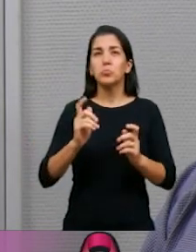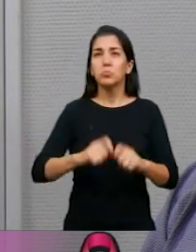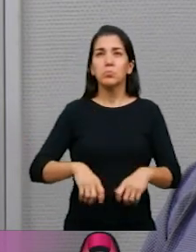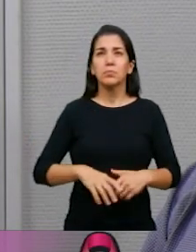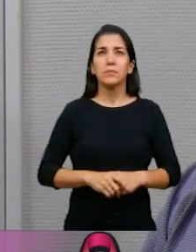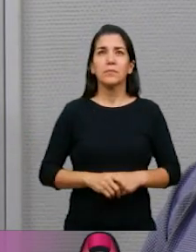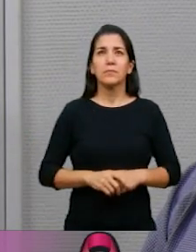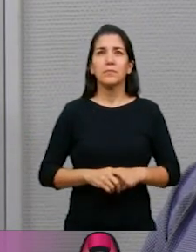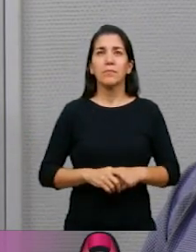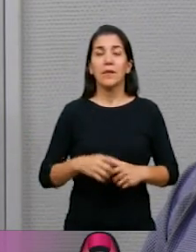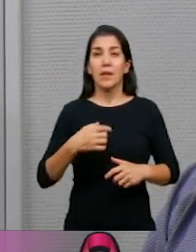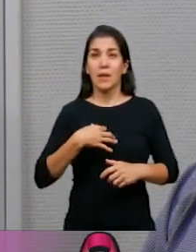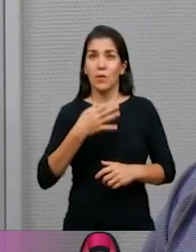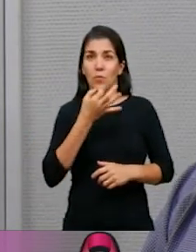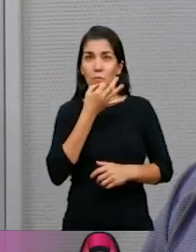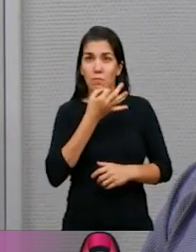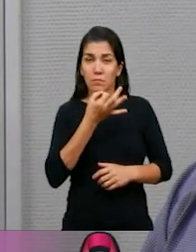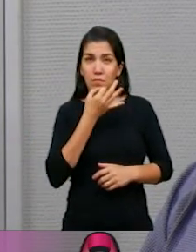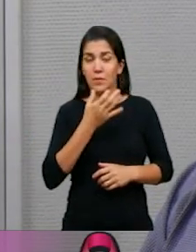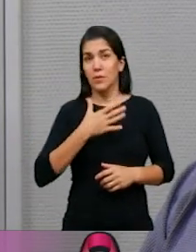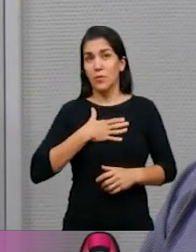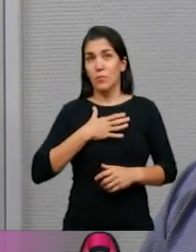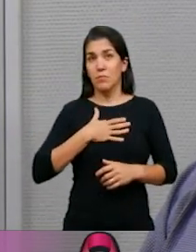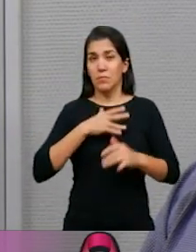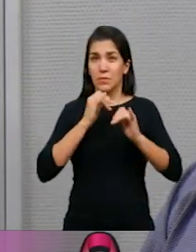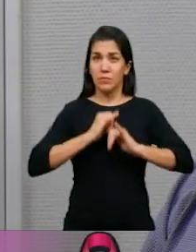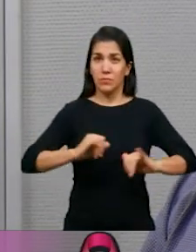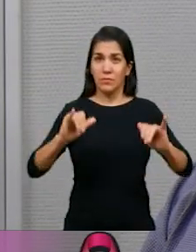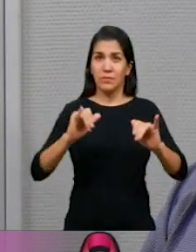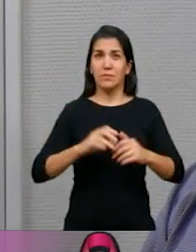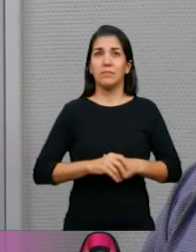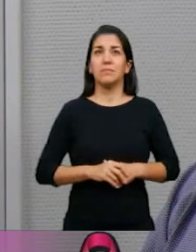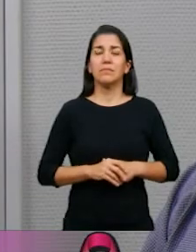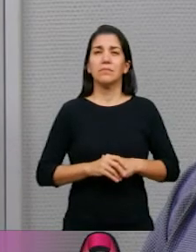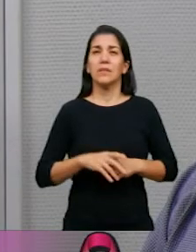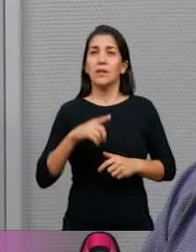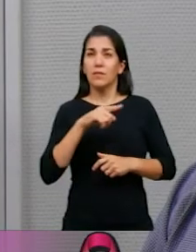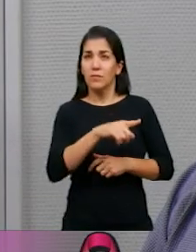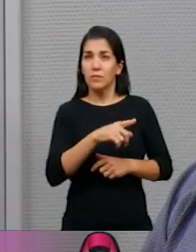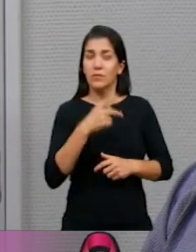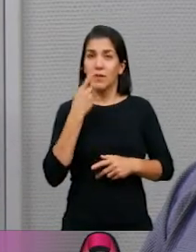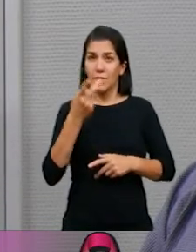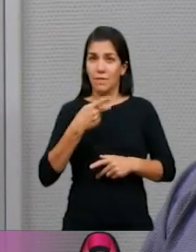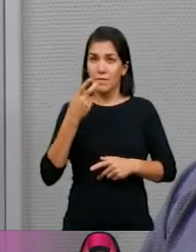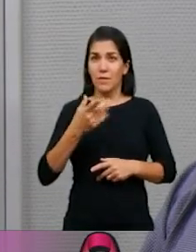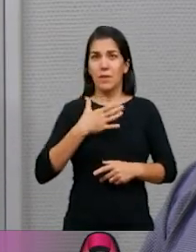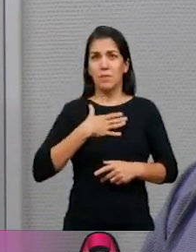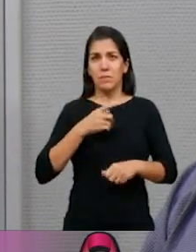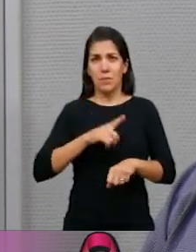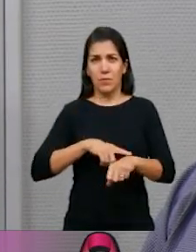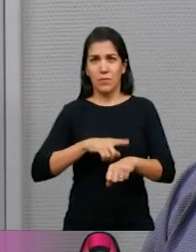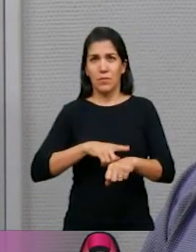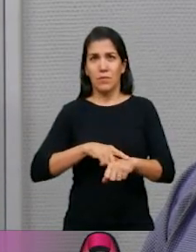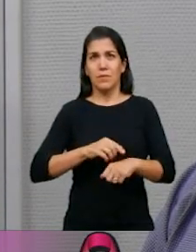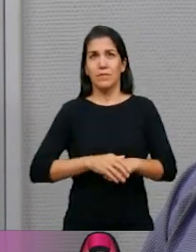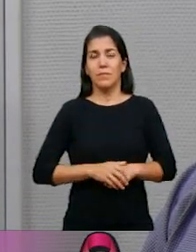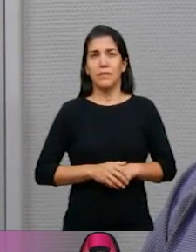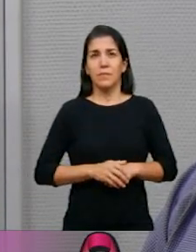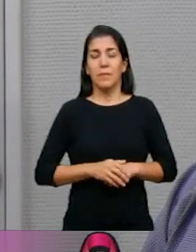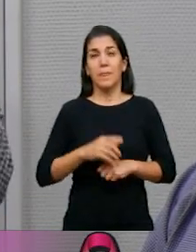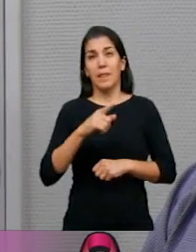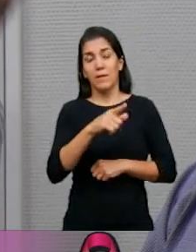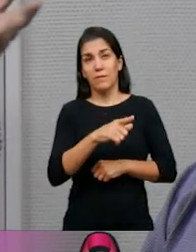minha opinião. E o senhor está falando no meio do meu tempo. É, ué, eu quando o senhor ficou falando aí, defendendo o